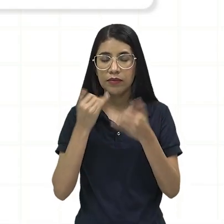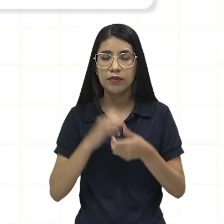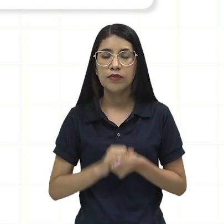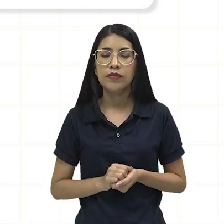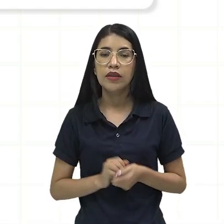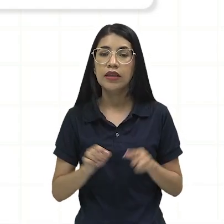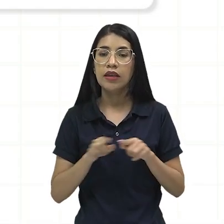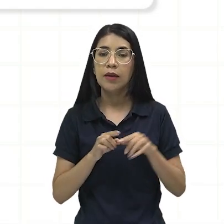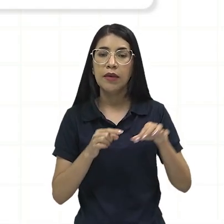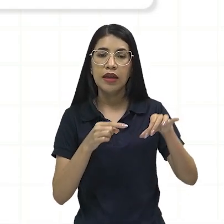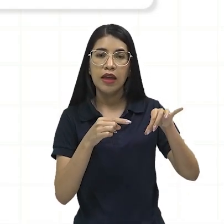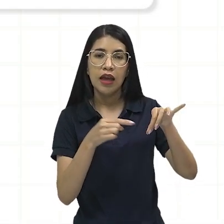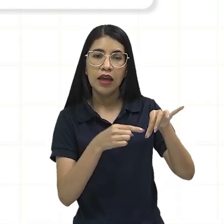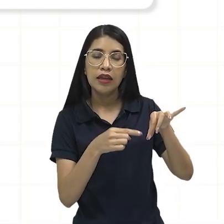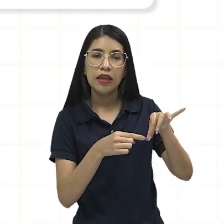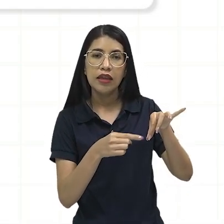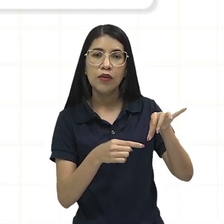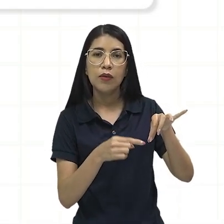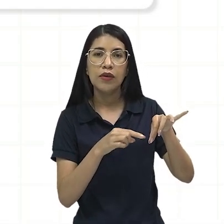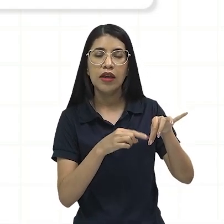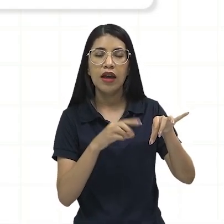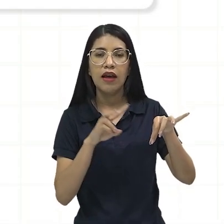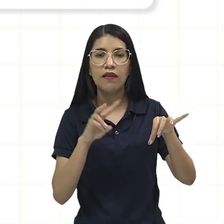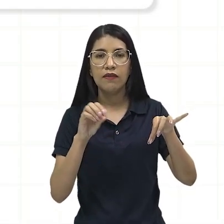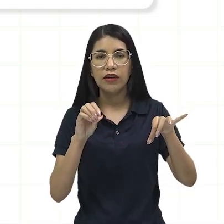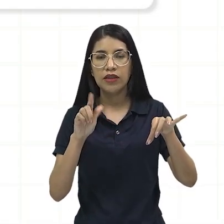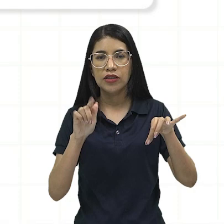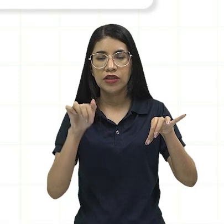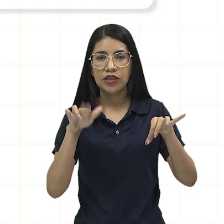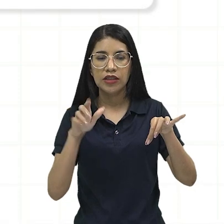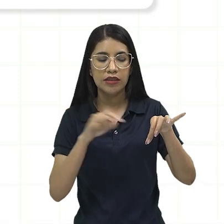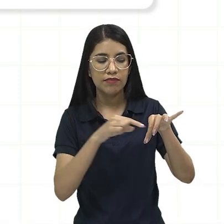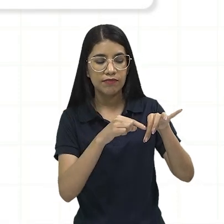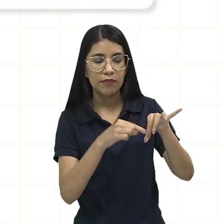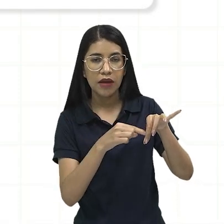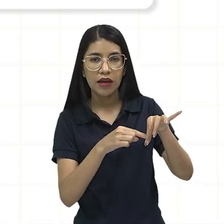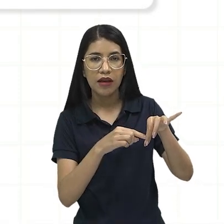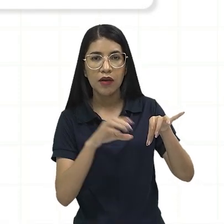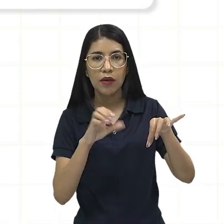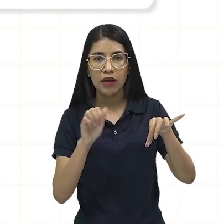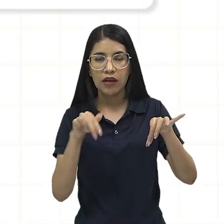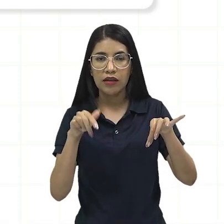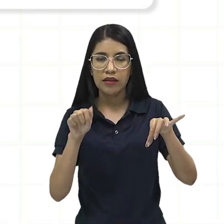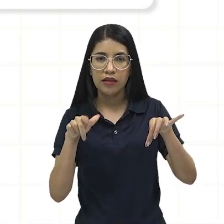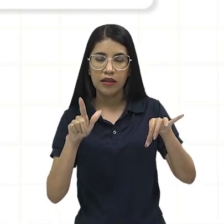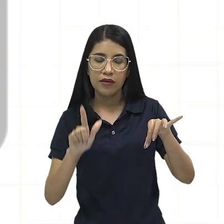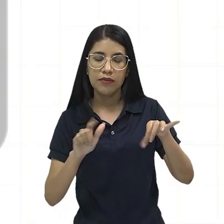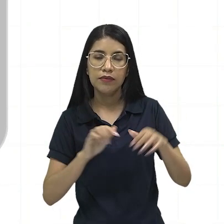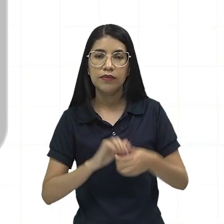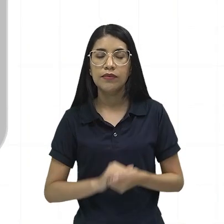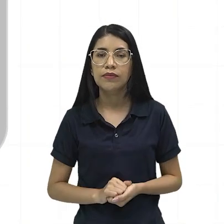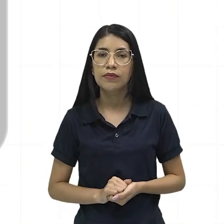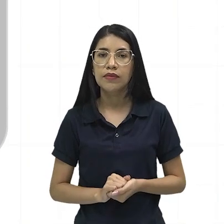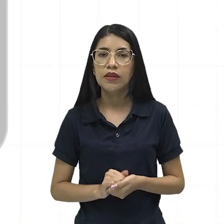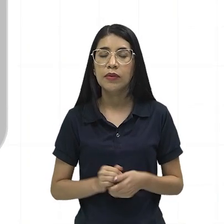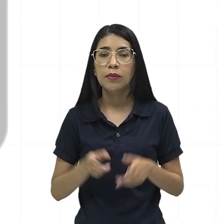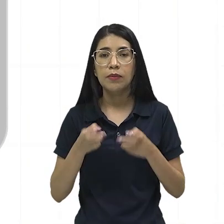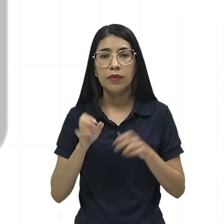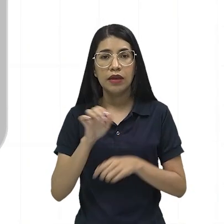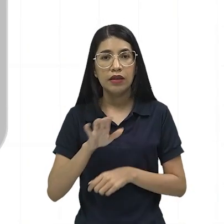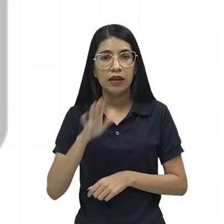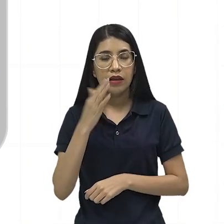você observa aí a saída da vagina, o canal vaginal, tá certo? E só para a gente observar aí melhor,